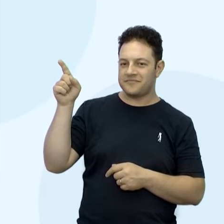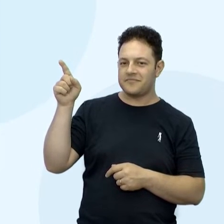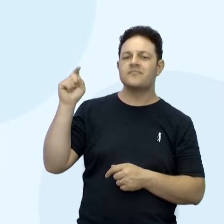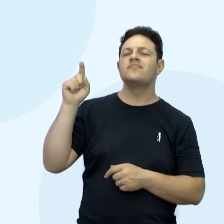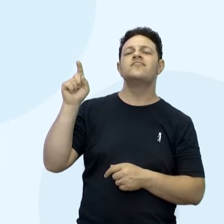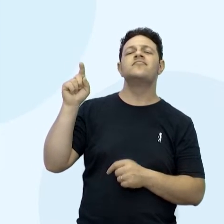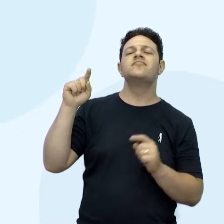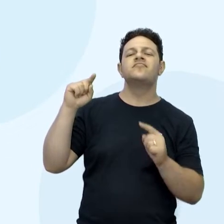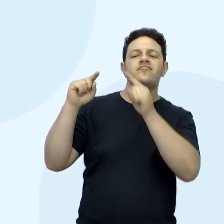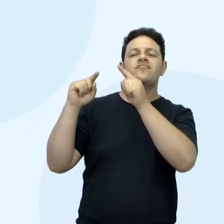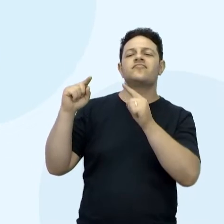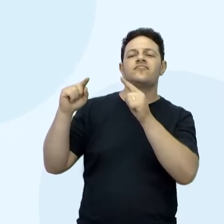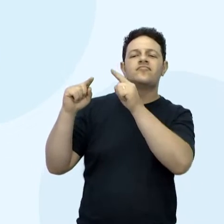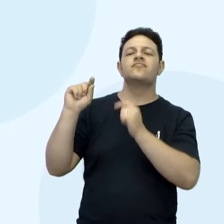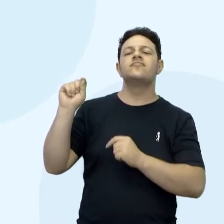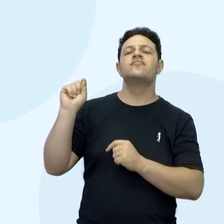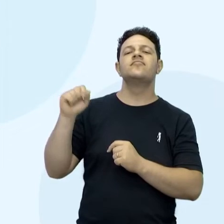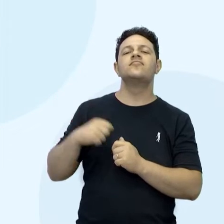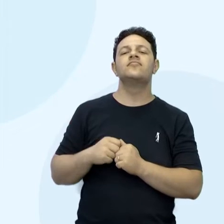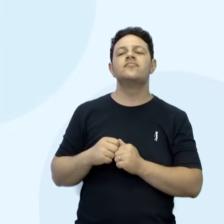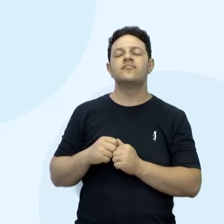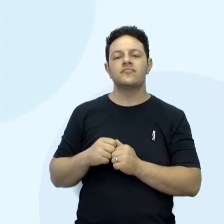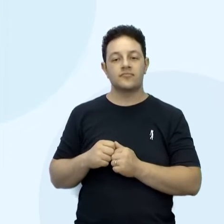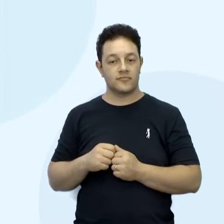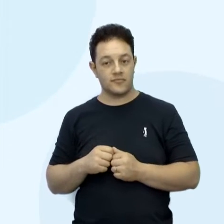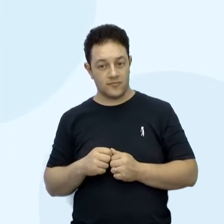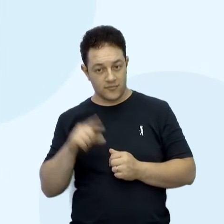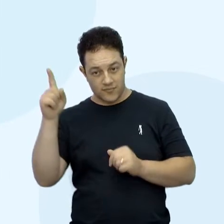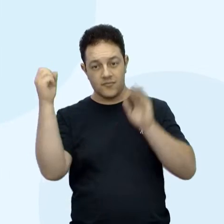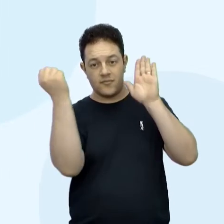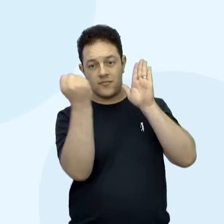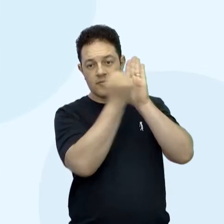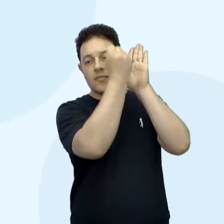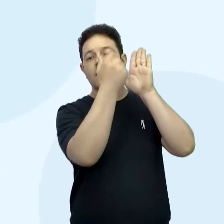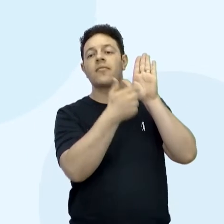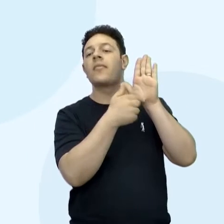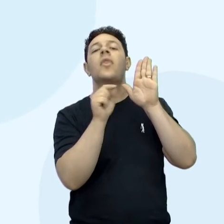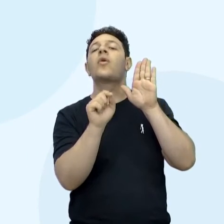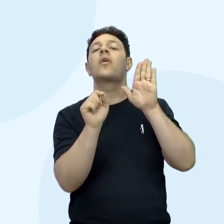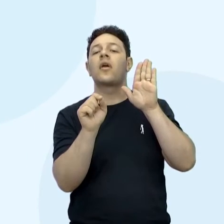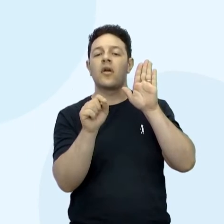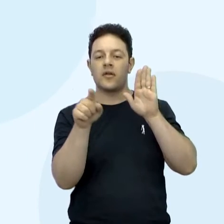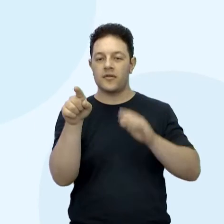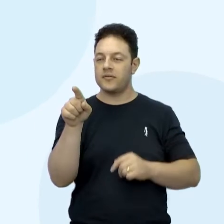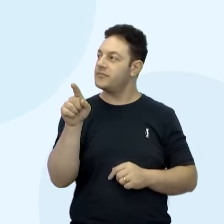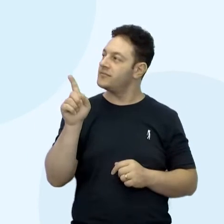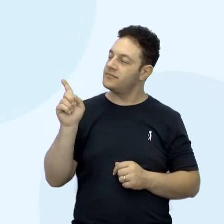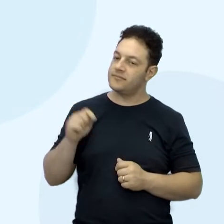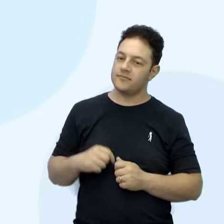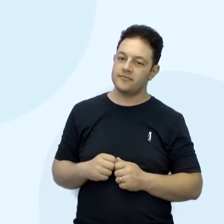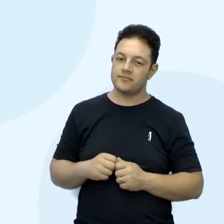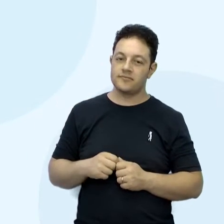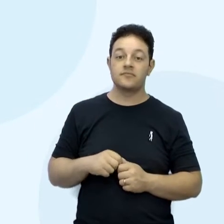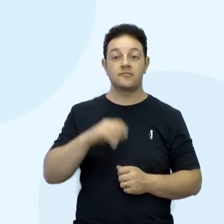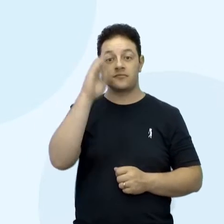interessante. Que símbolo é esse que está lá no topo da igreja? Esse é o símbolo do Brasil imperial,